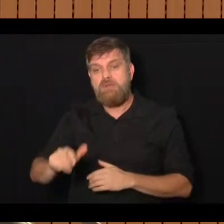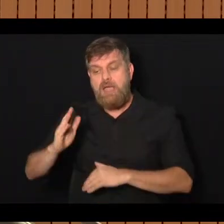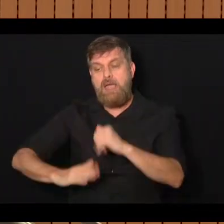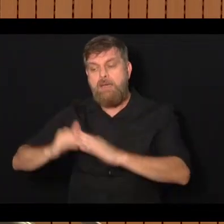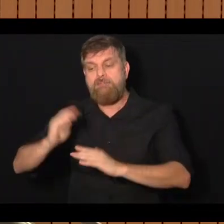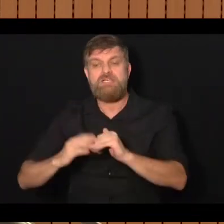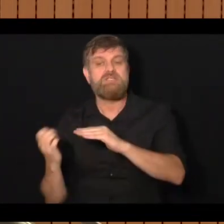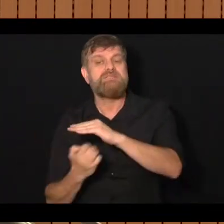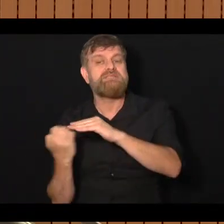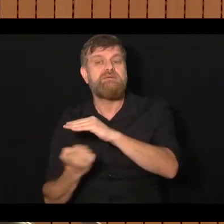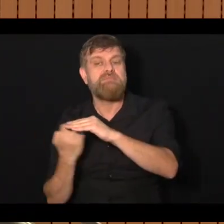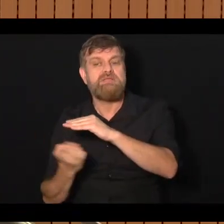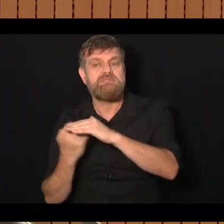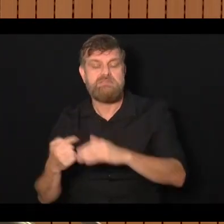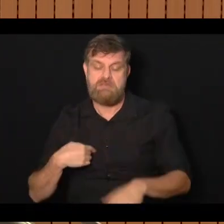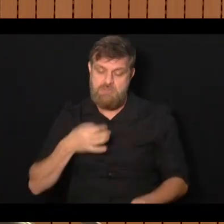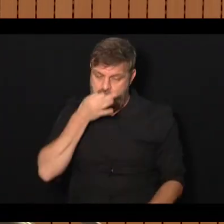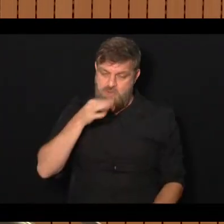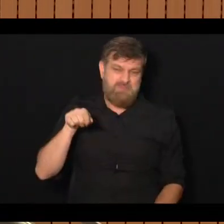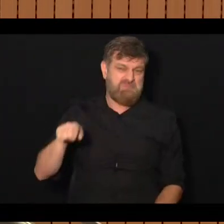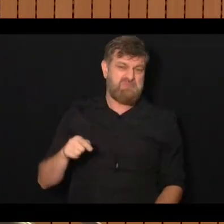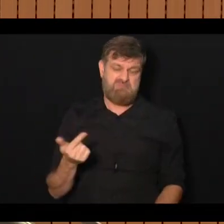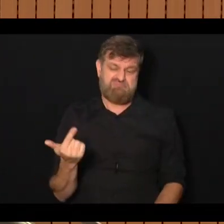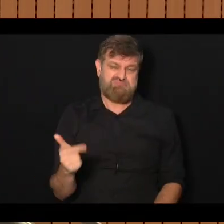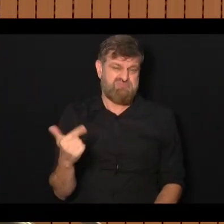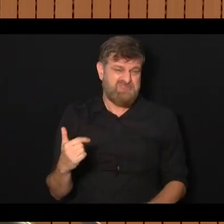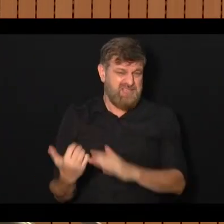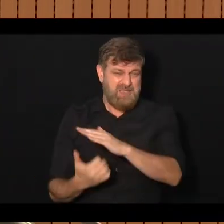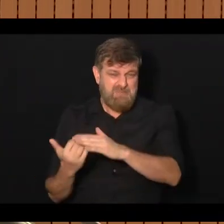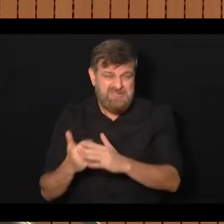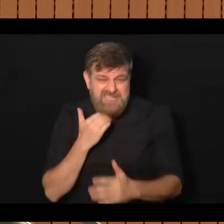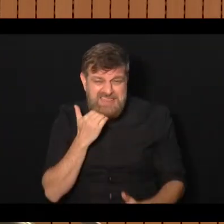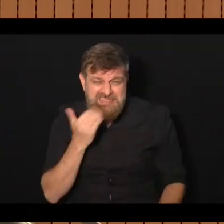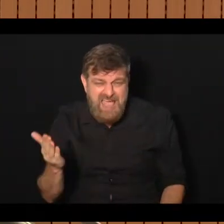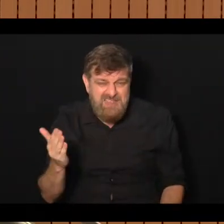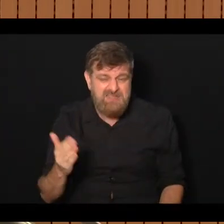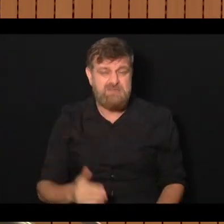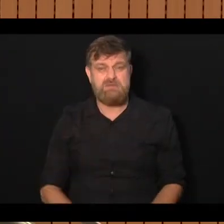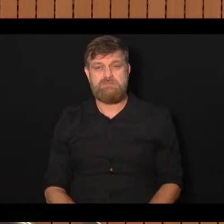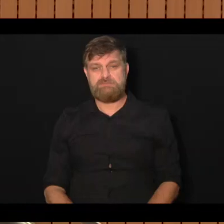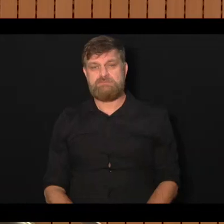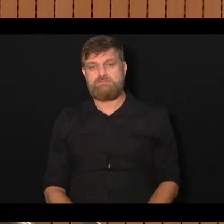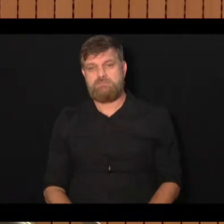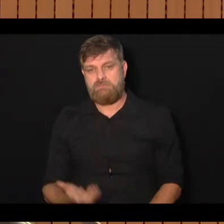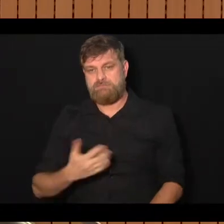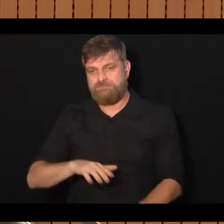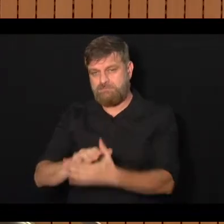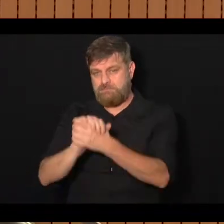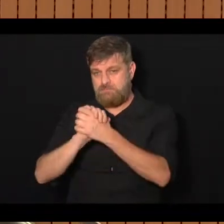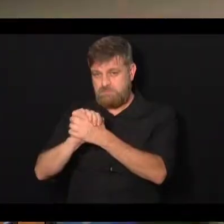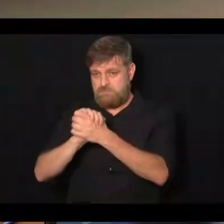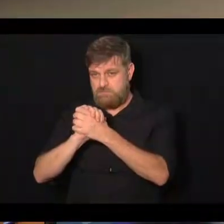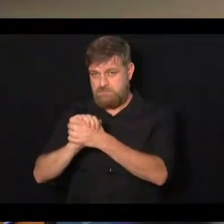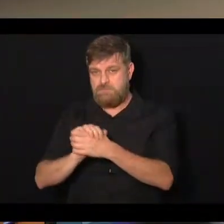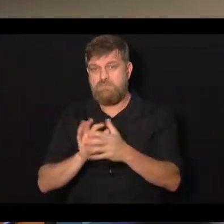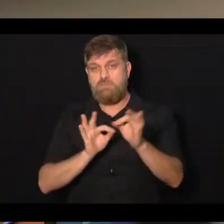essa suposta empresa que, a meu ver, nem existe. Vereador Nelson. Vereador Tenente Santini, eu quero cumprimentá-lo pelo projeto e pela